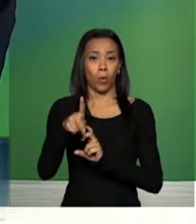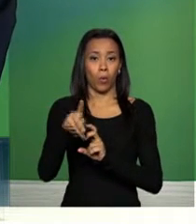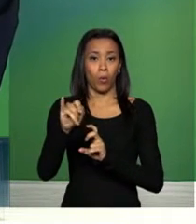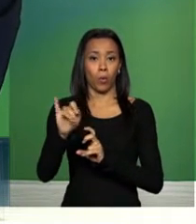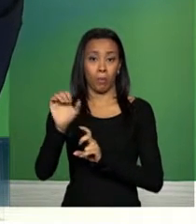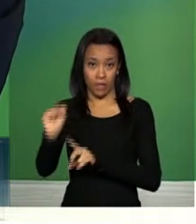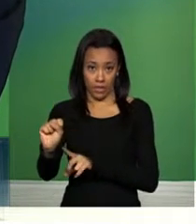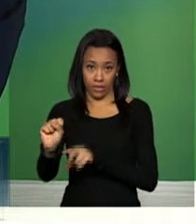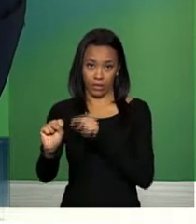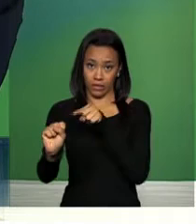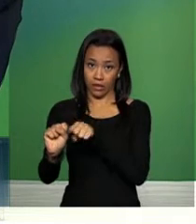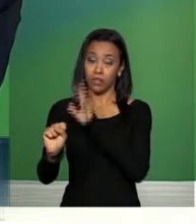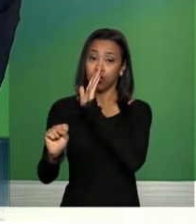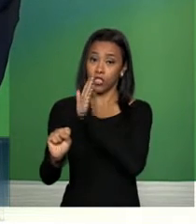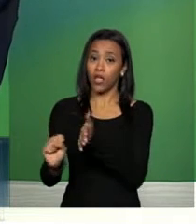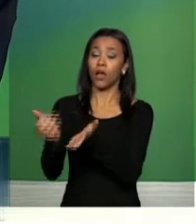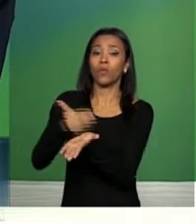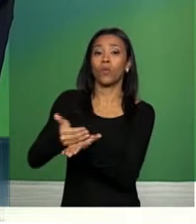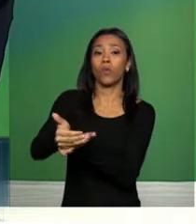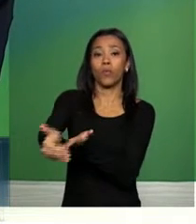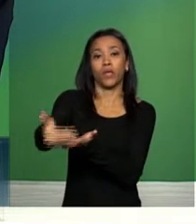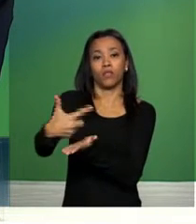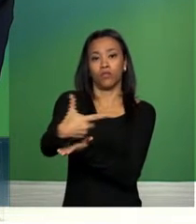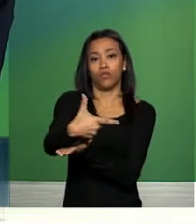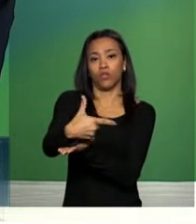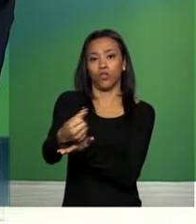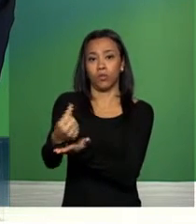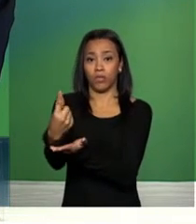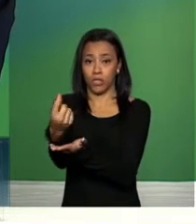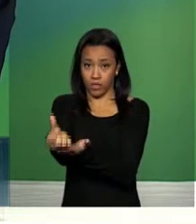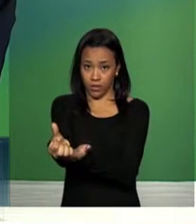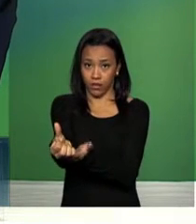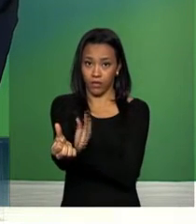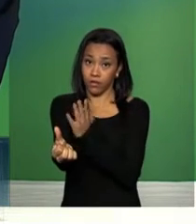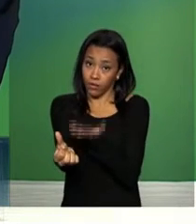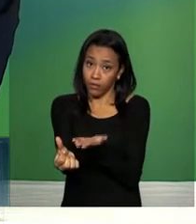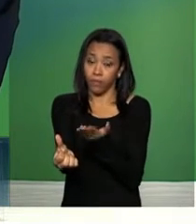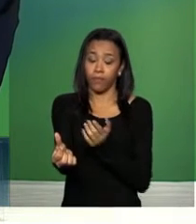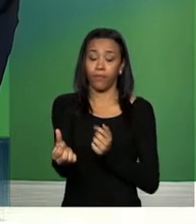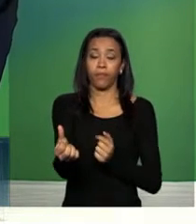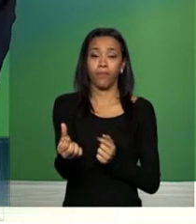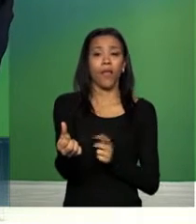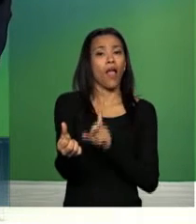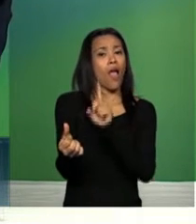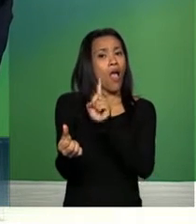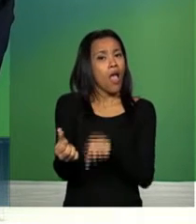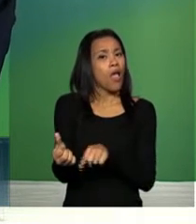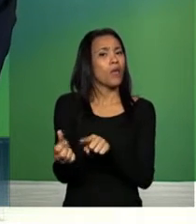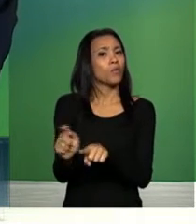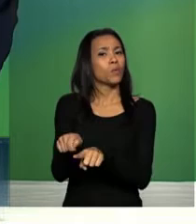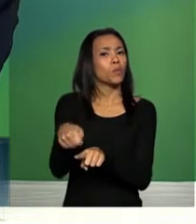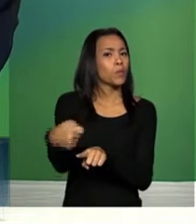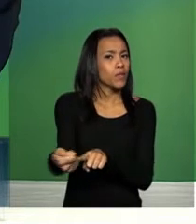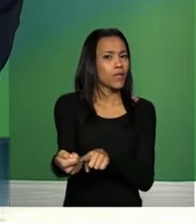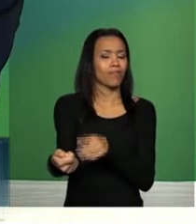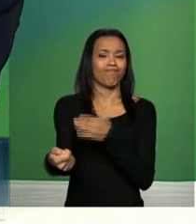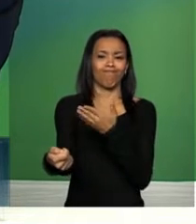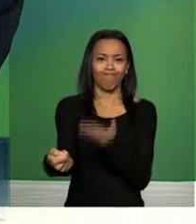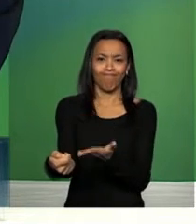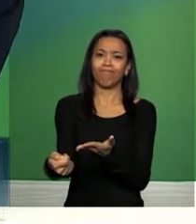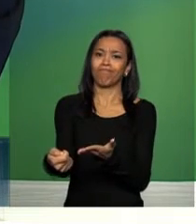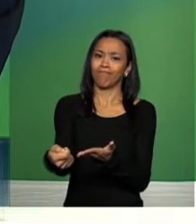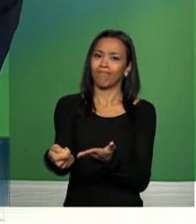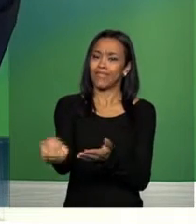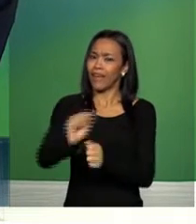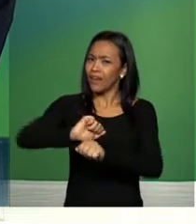com o PIS já no início de 2016. Portanto, esse é um sinal que está dado de forma